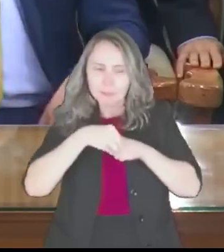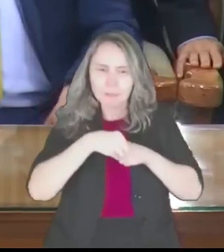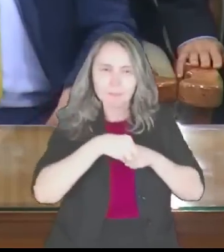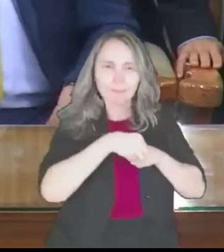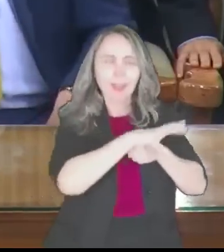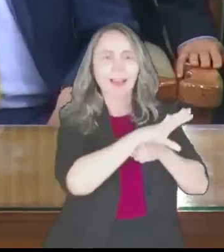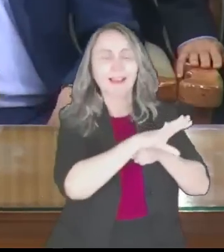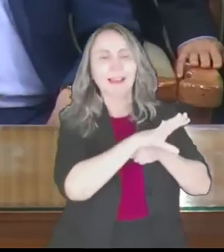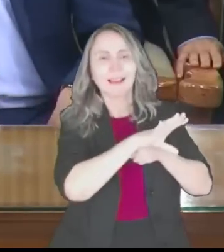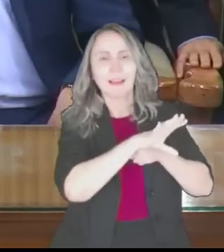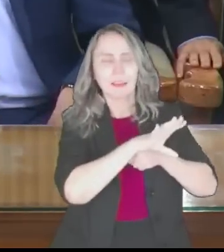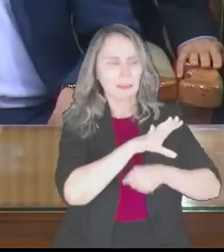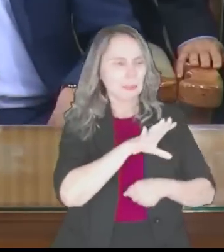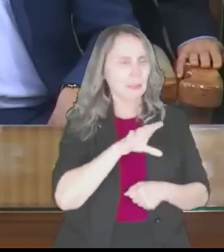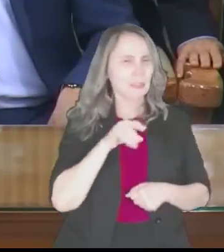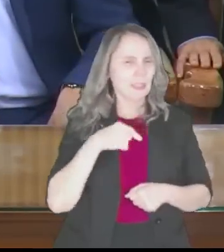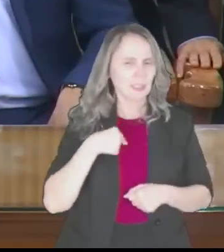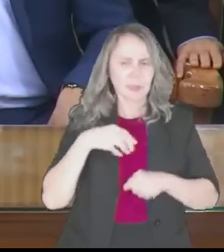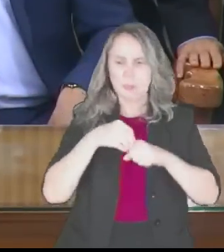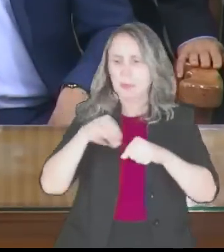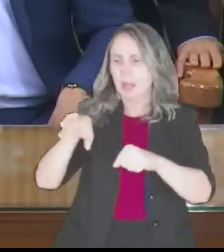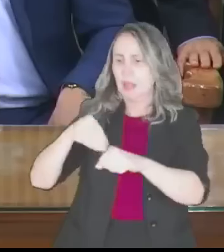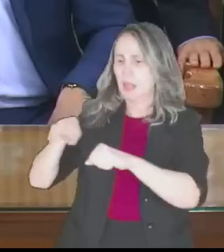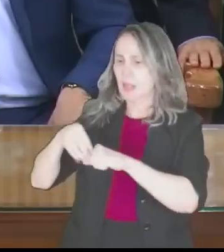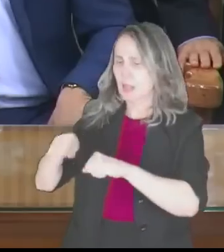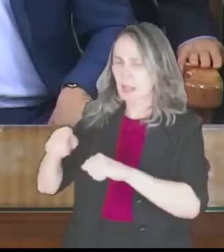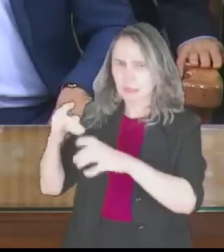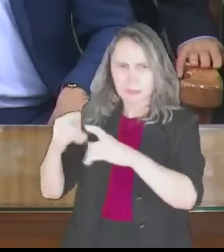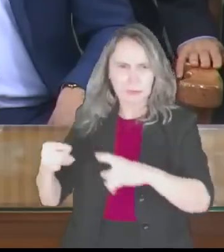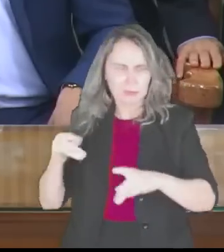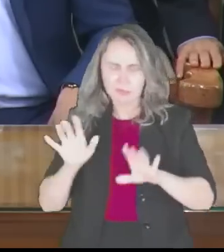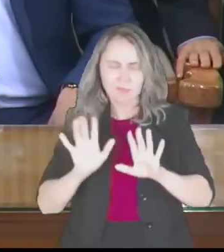que eu não digo a quem fica nas tendas, eu só digo a quem